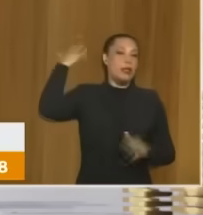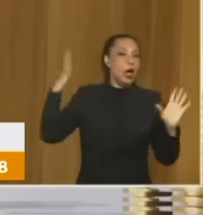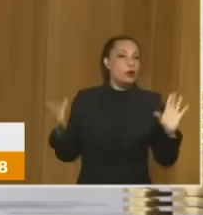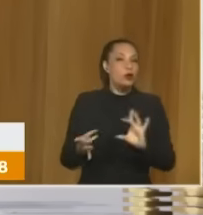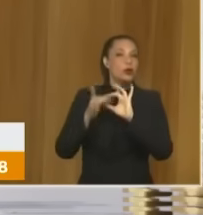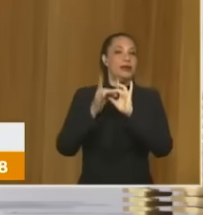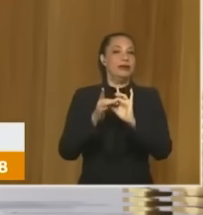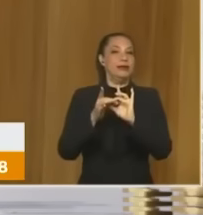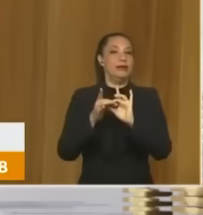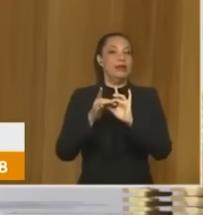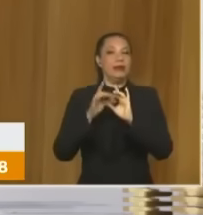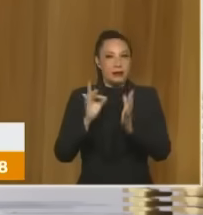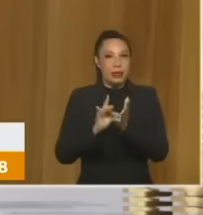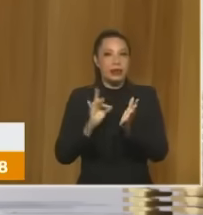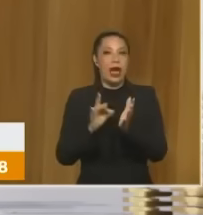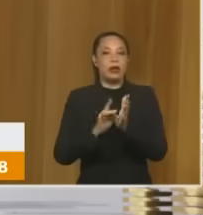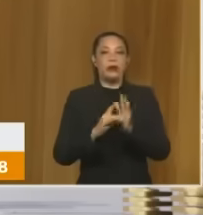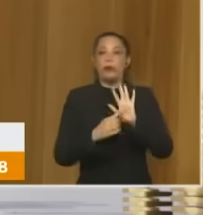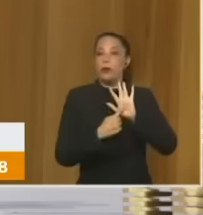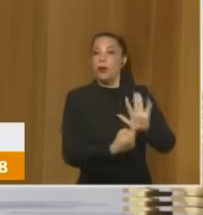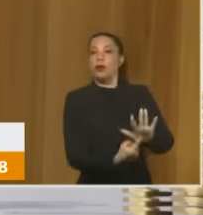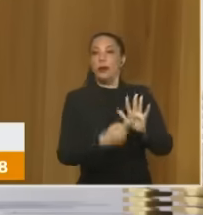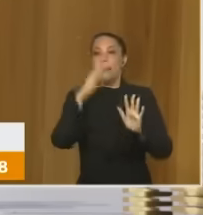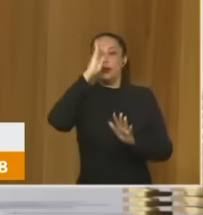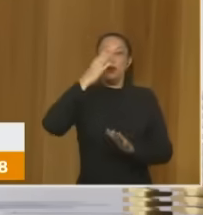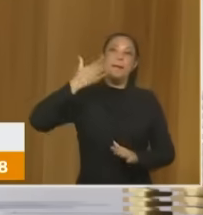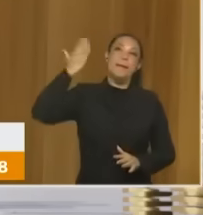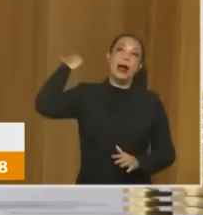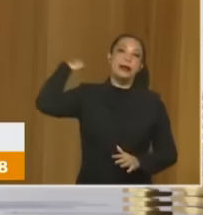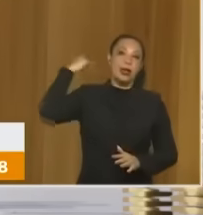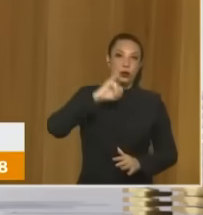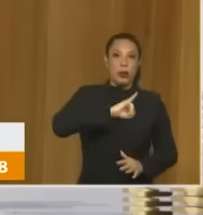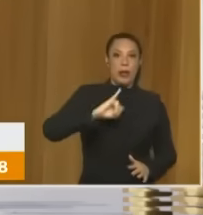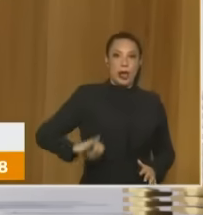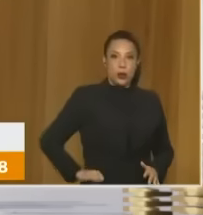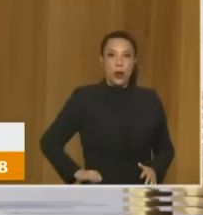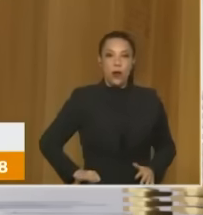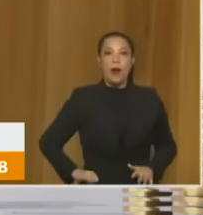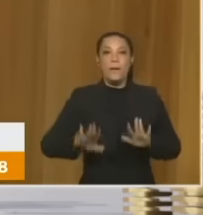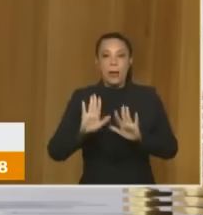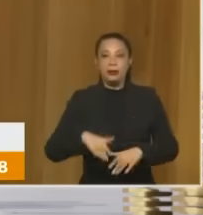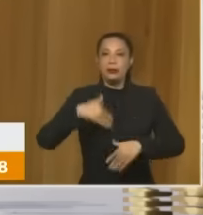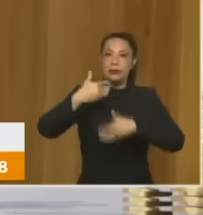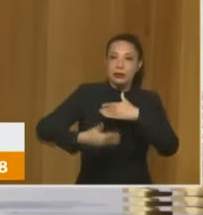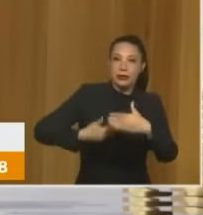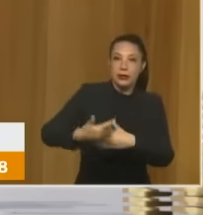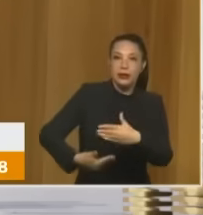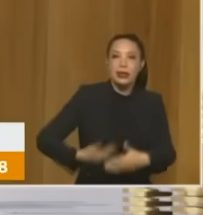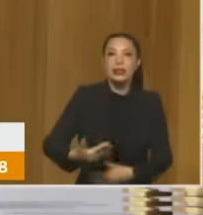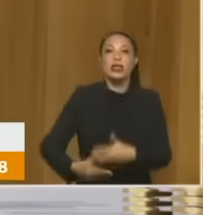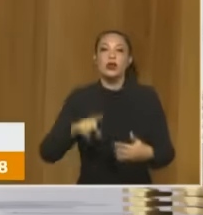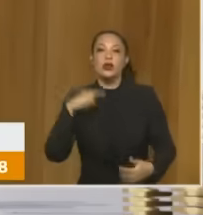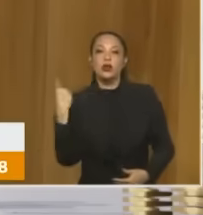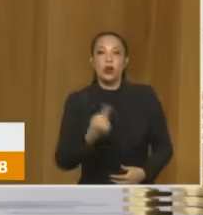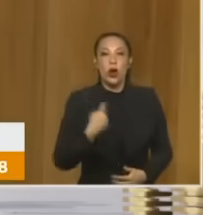ordens é o íntimo ali do presidente da República. Fica quase que 24 horas ligado ao